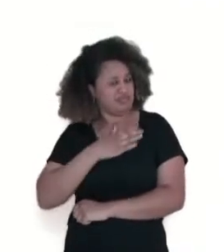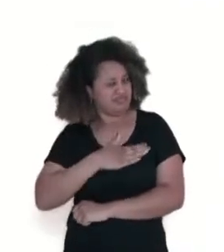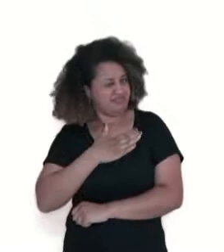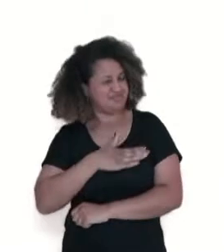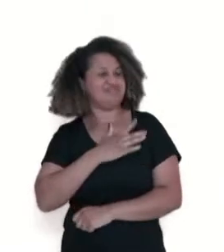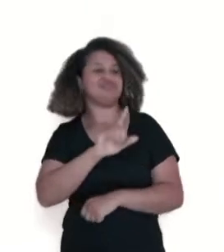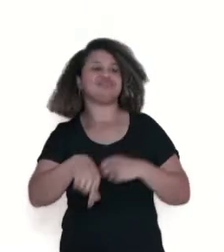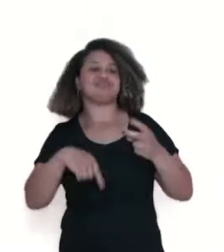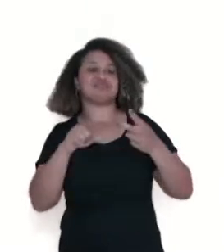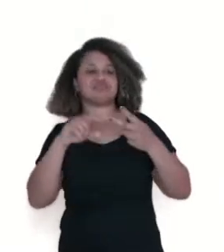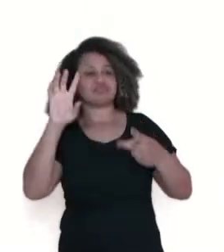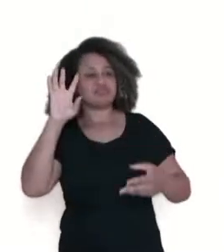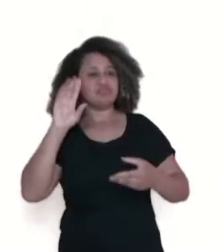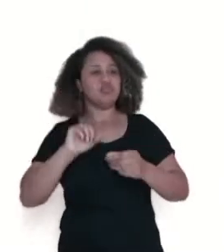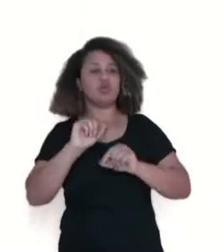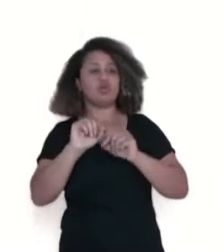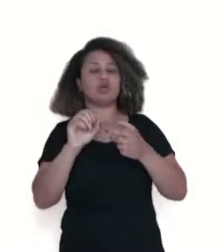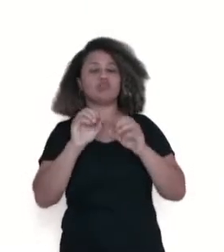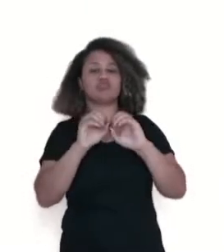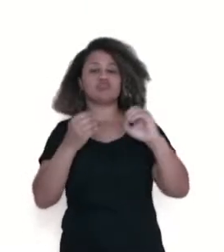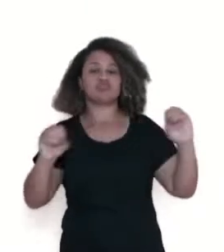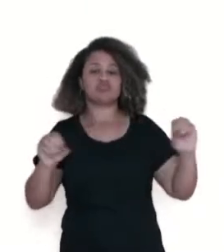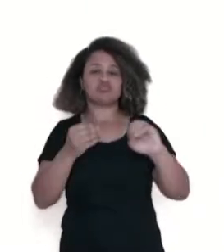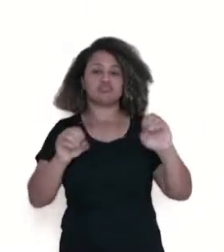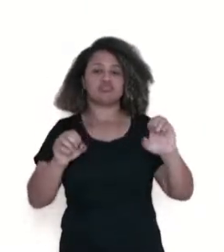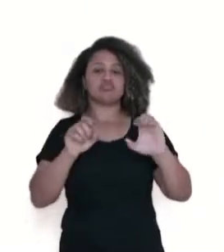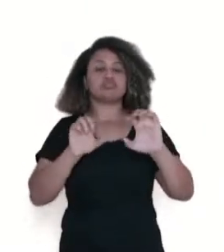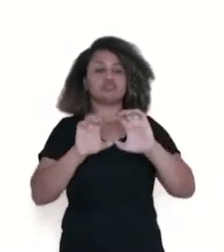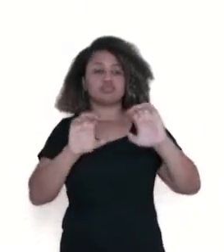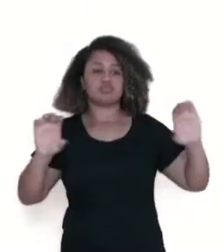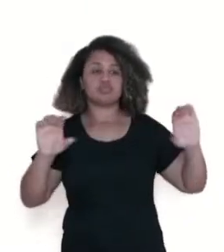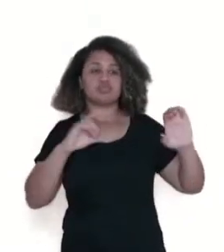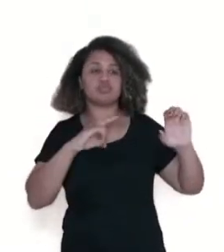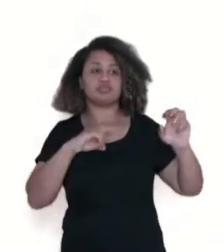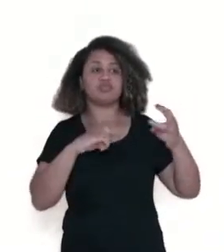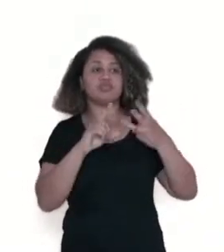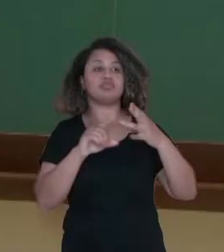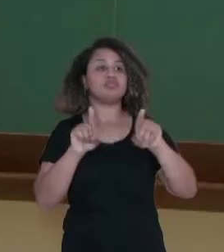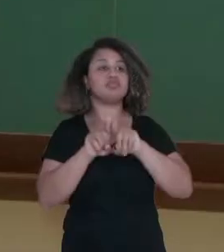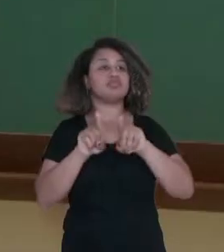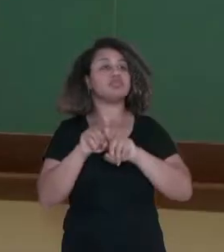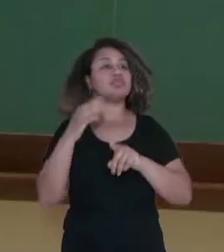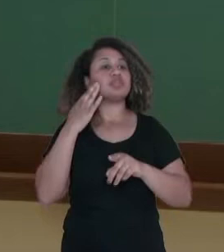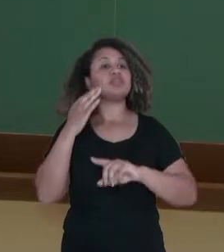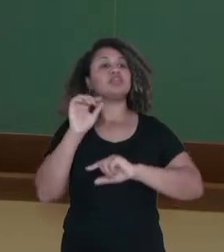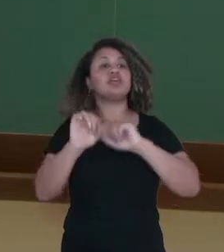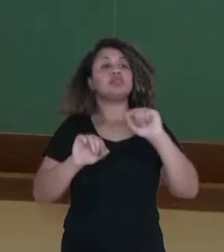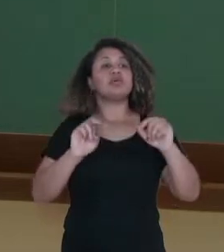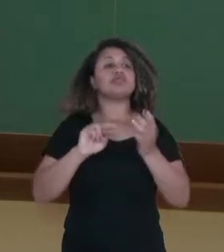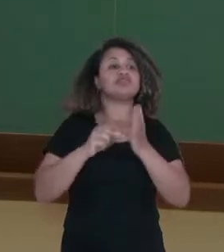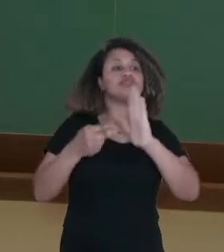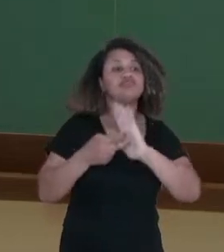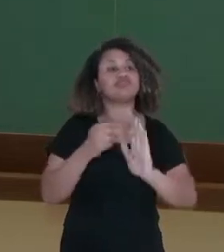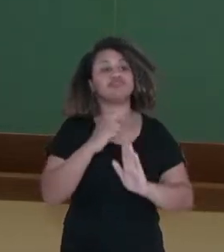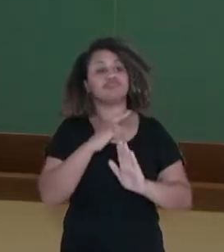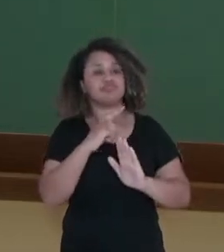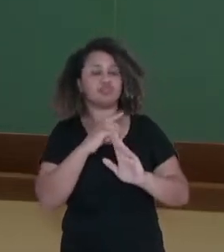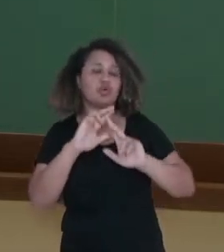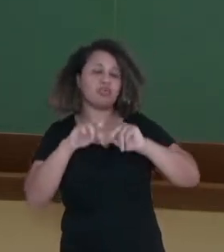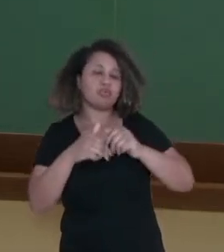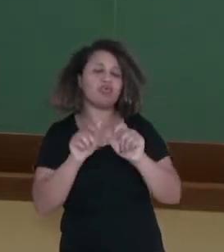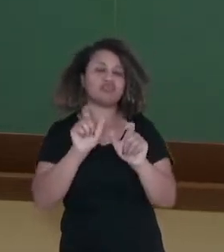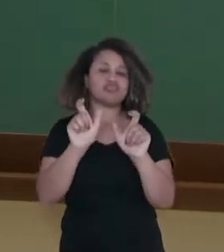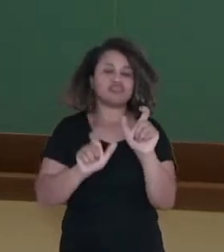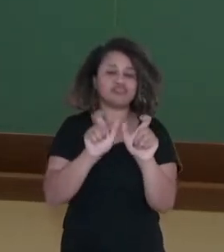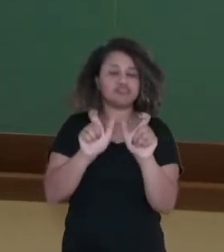orações coordenadas, reconhecer o efeito do sentido decorrente da exploração dos recursos